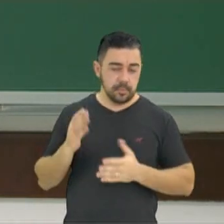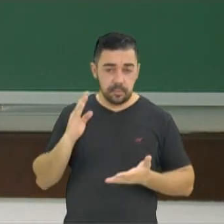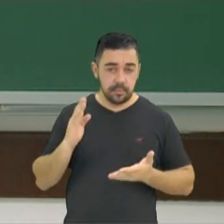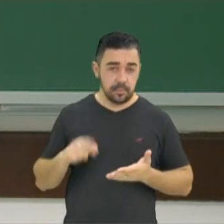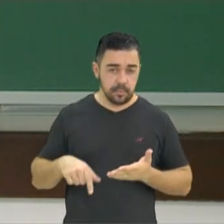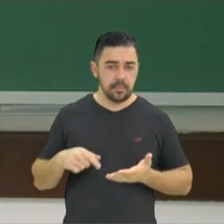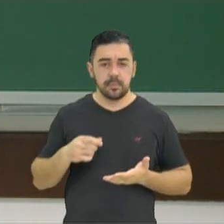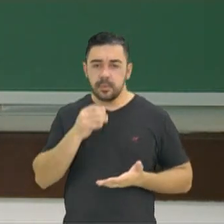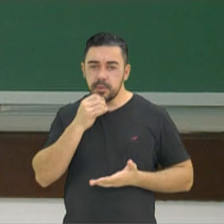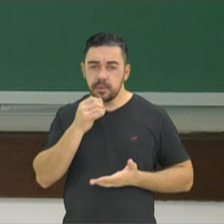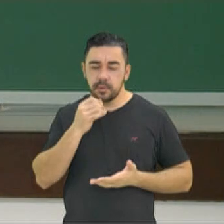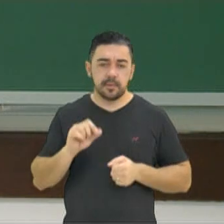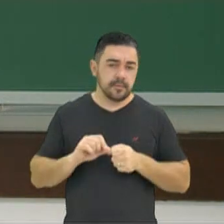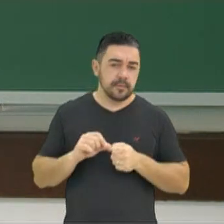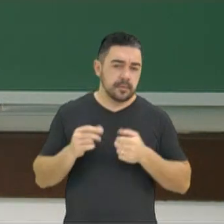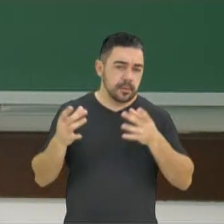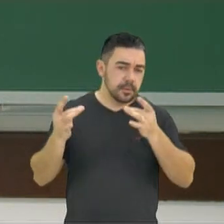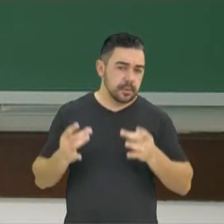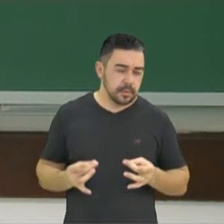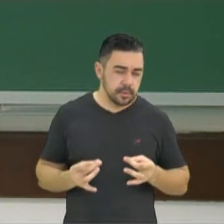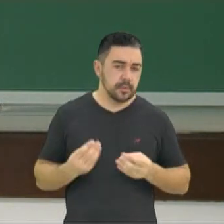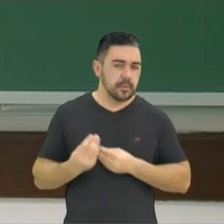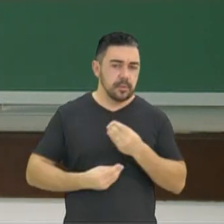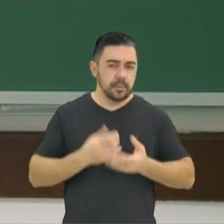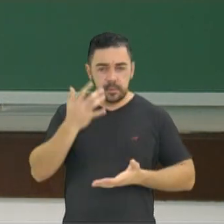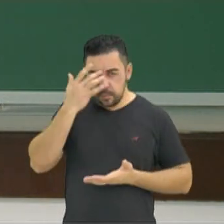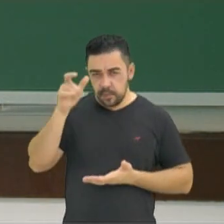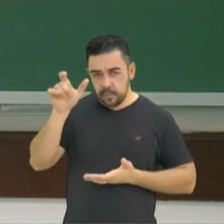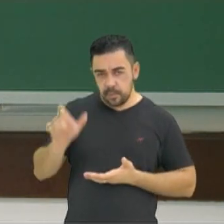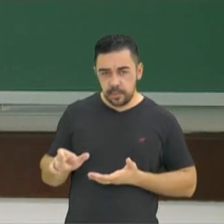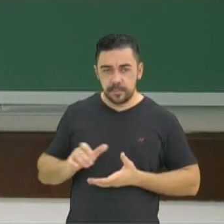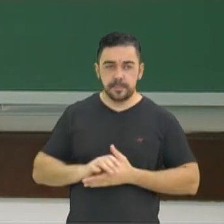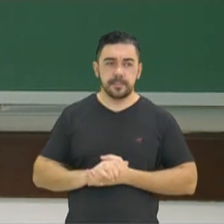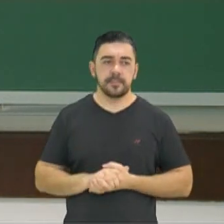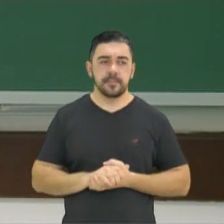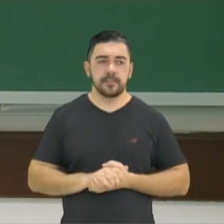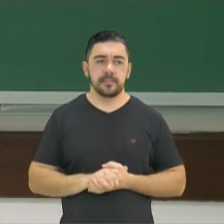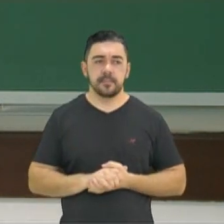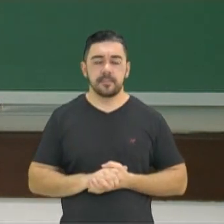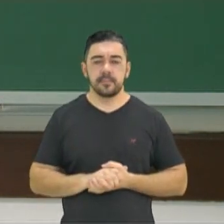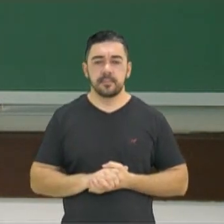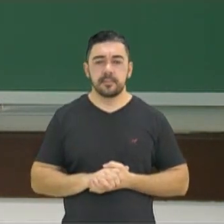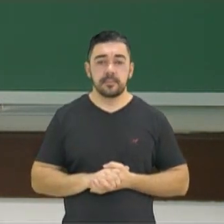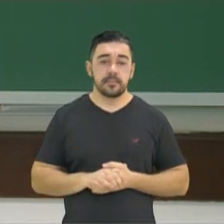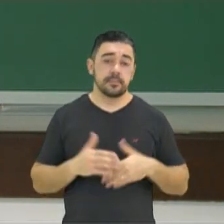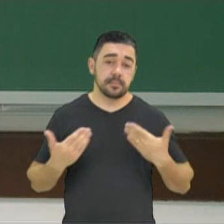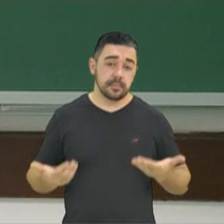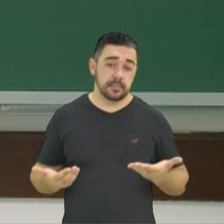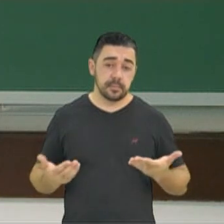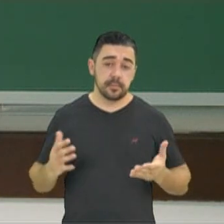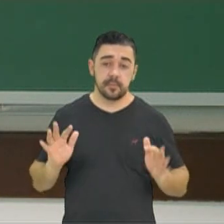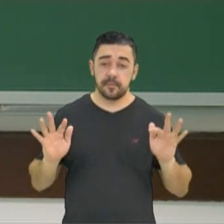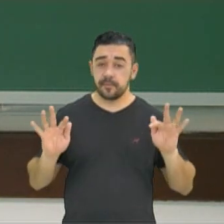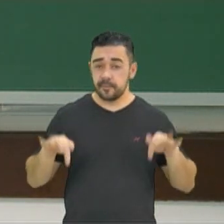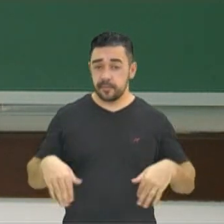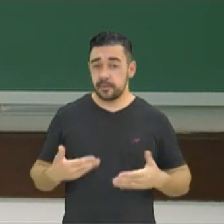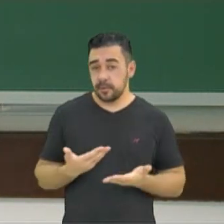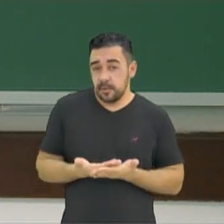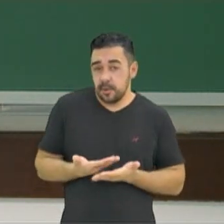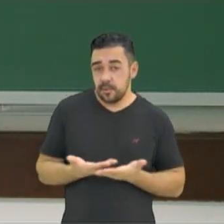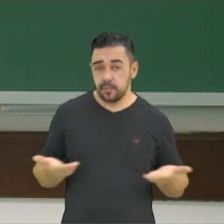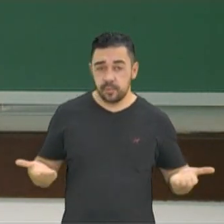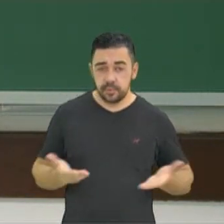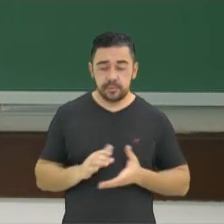indicativo para fazer essa descrição física das pessoas. Então, esta foi nossa classe